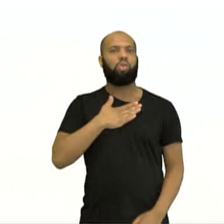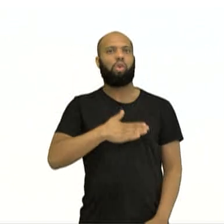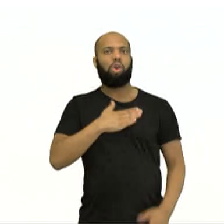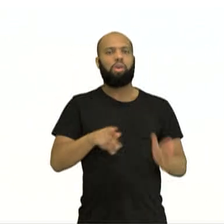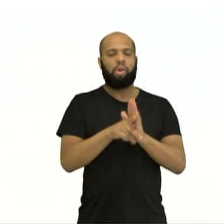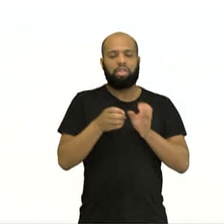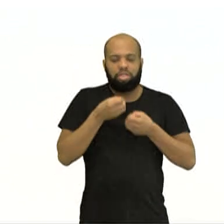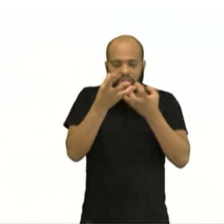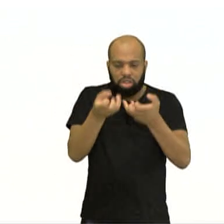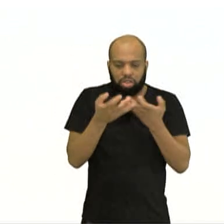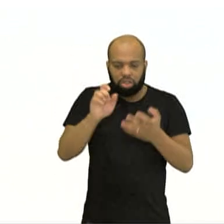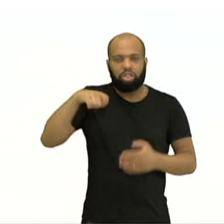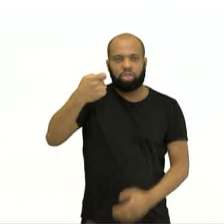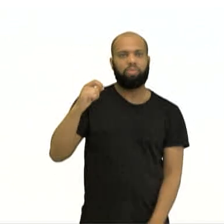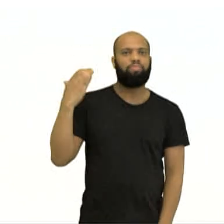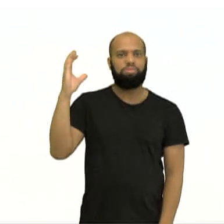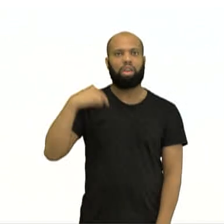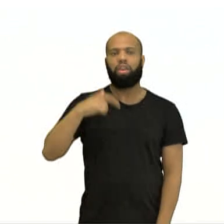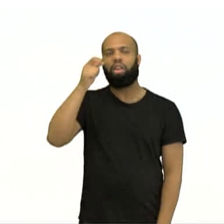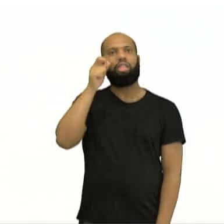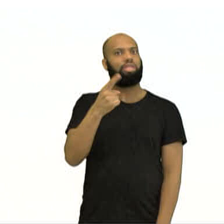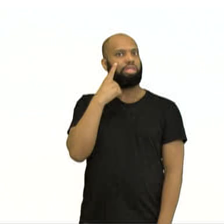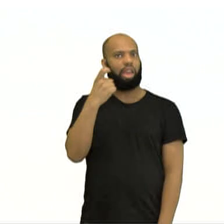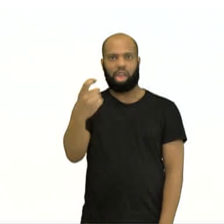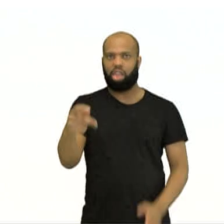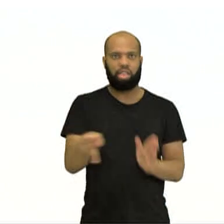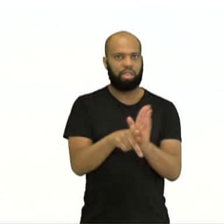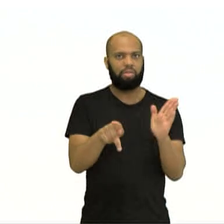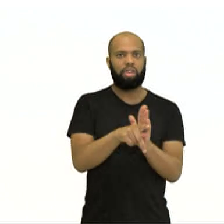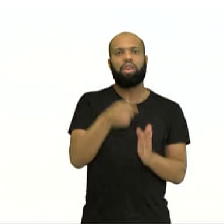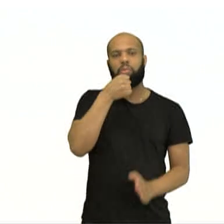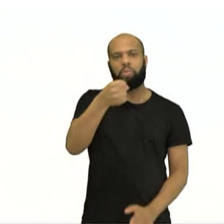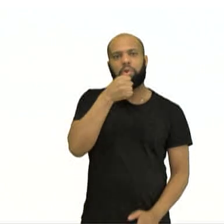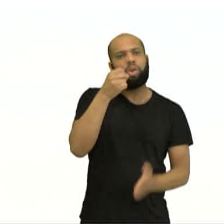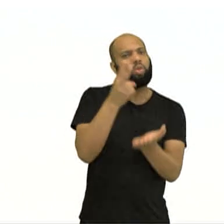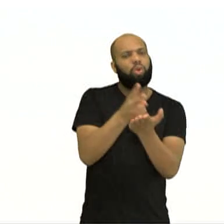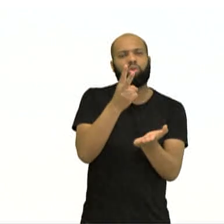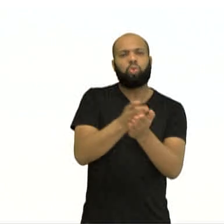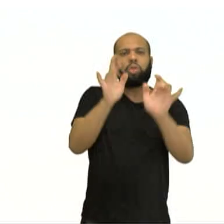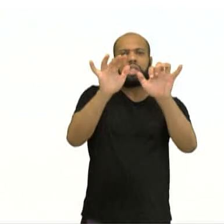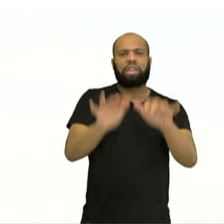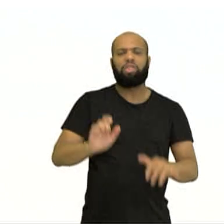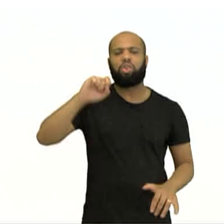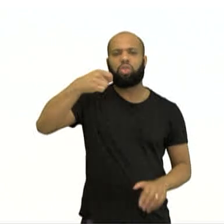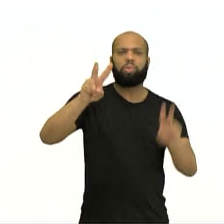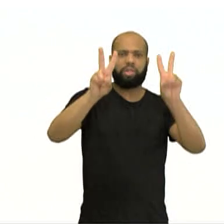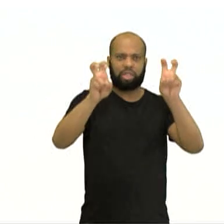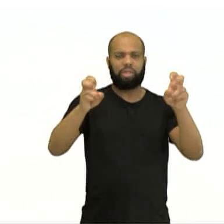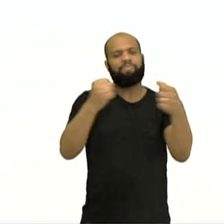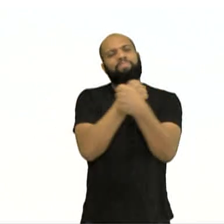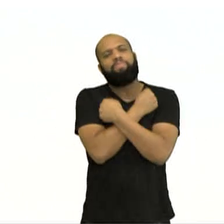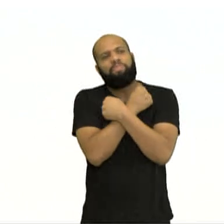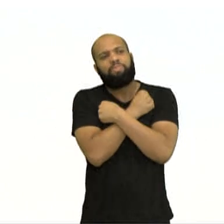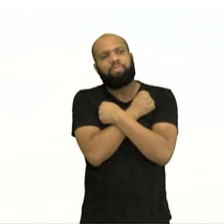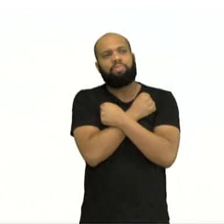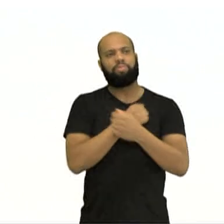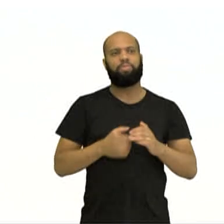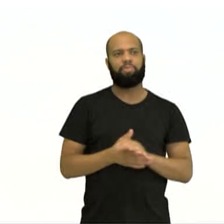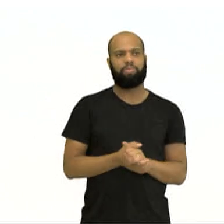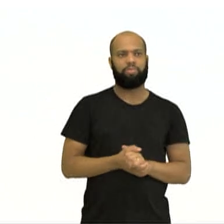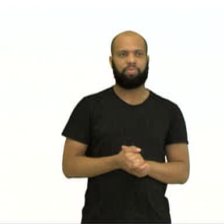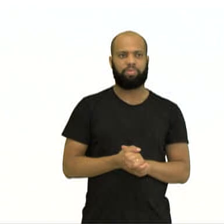de ciências, fiquei muito interessado na reportagem. Continue escrevendo sobre esse tema. Abraço!